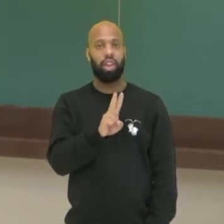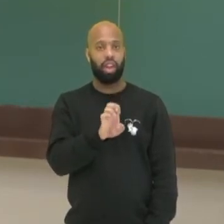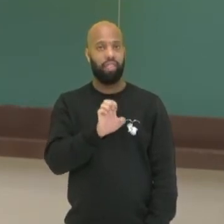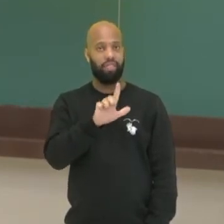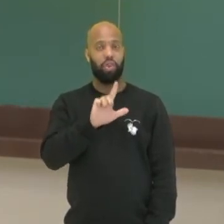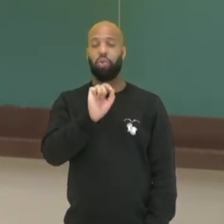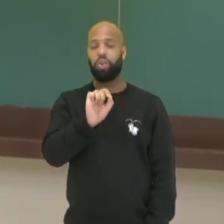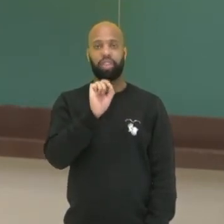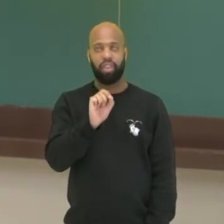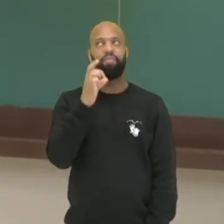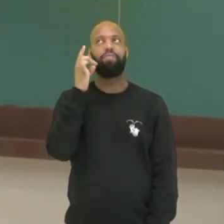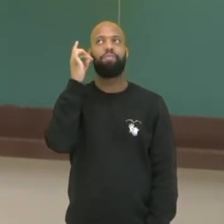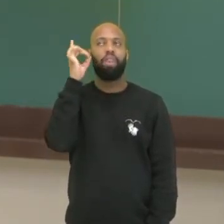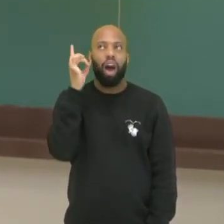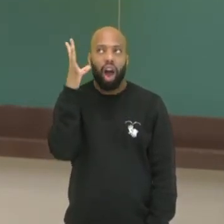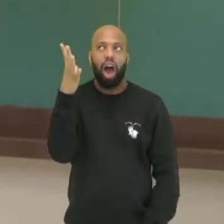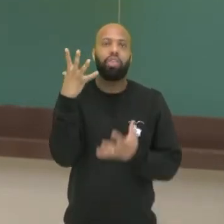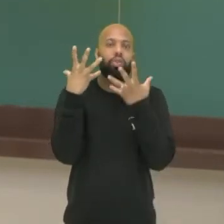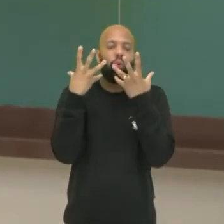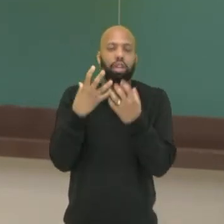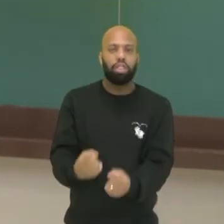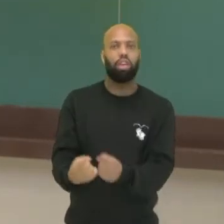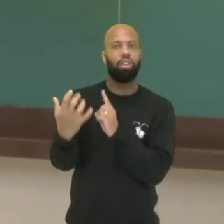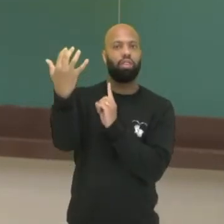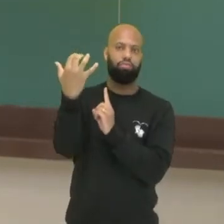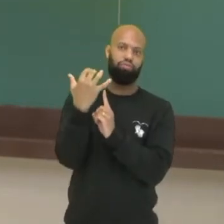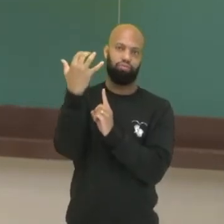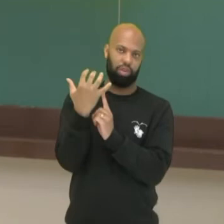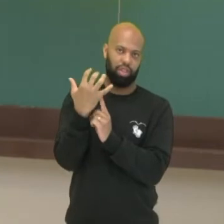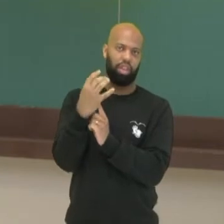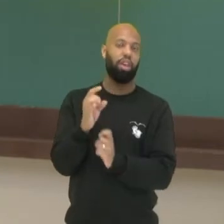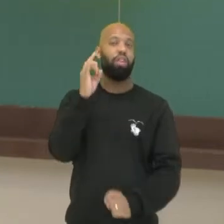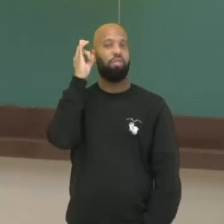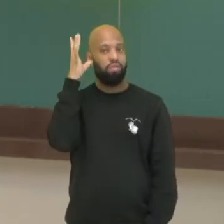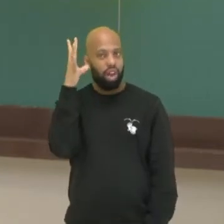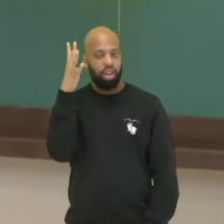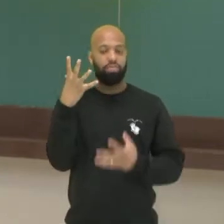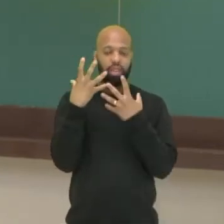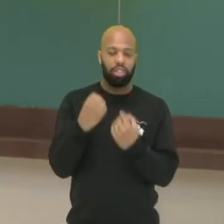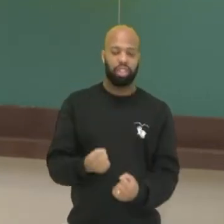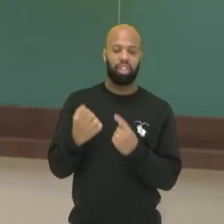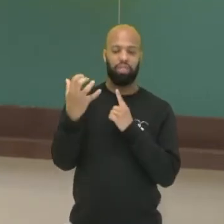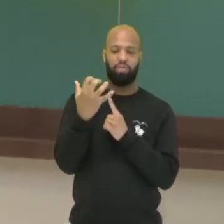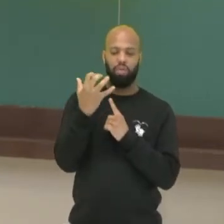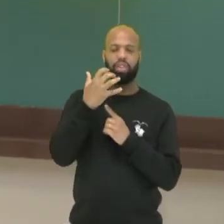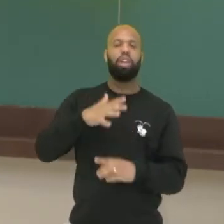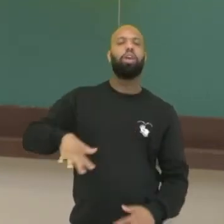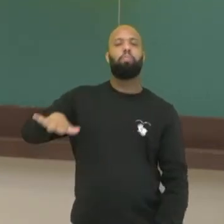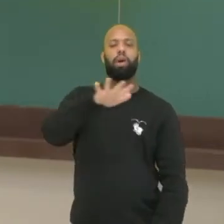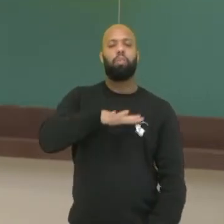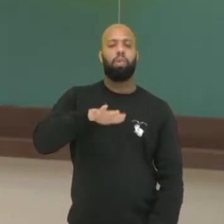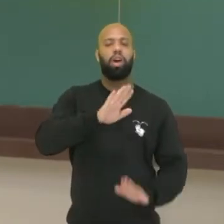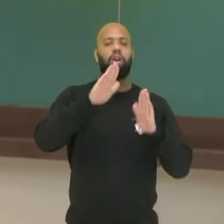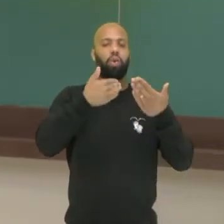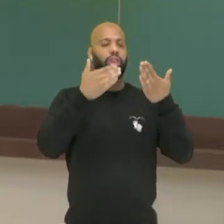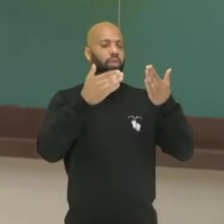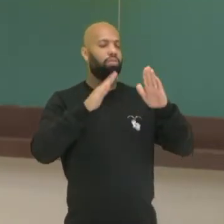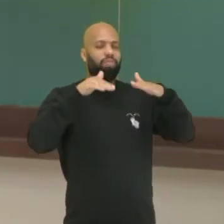é facilmente atingida pelo que está à sua volta. Então a propaganda